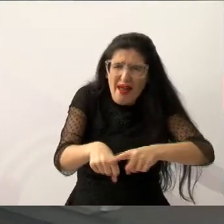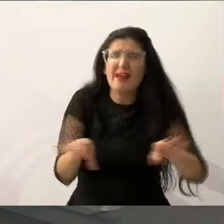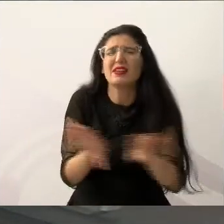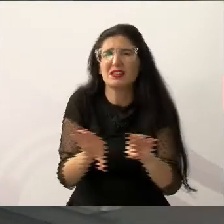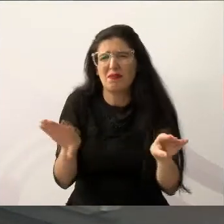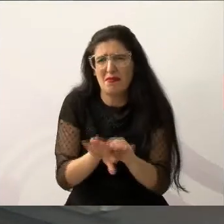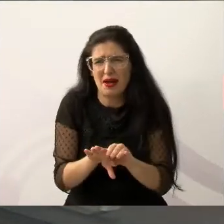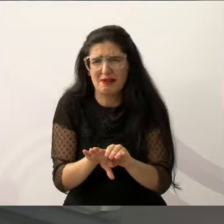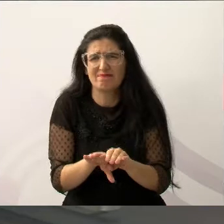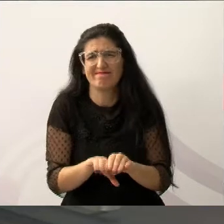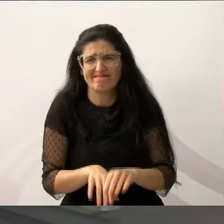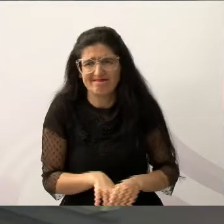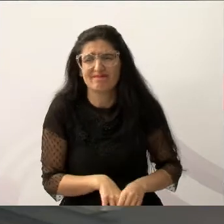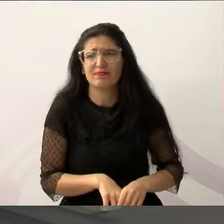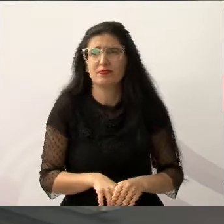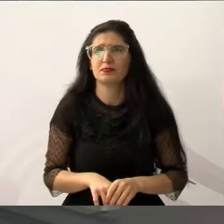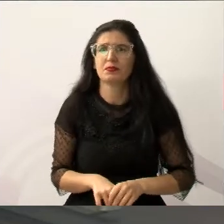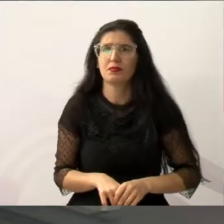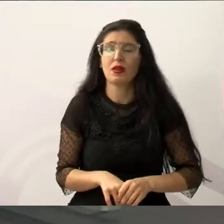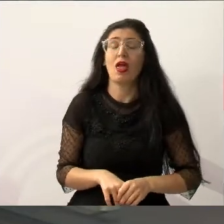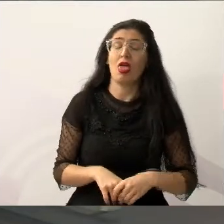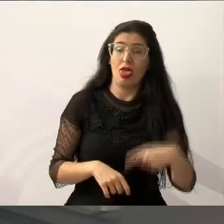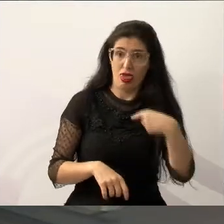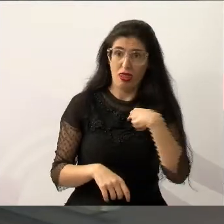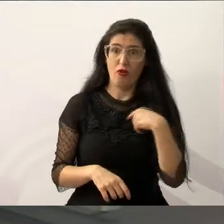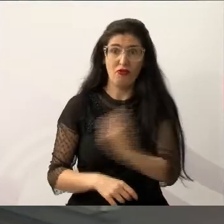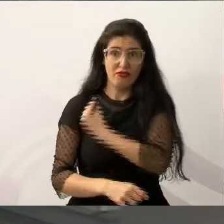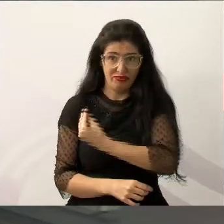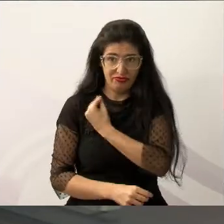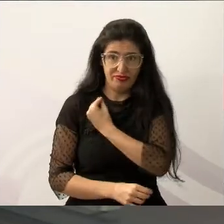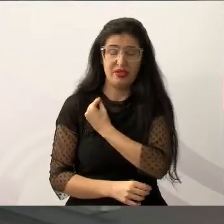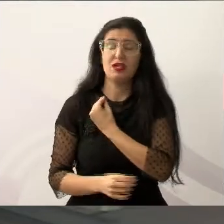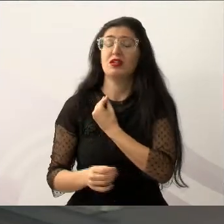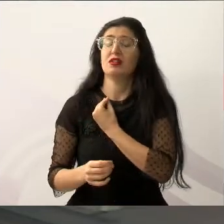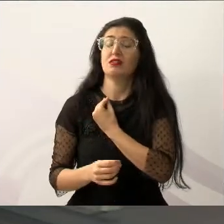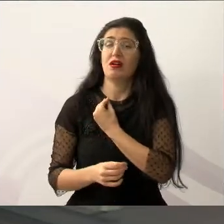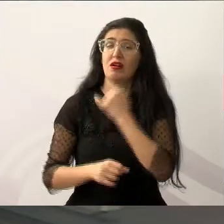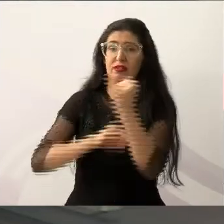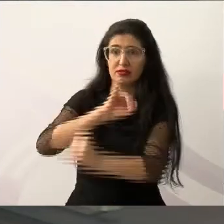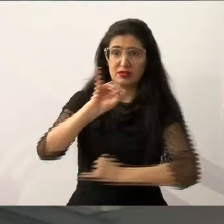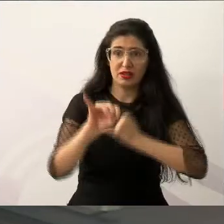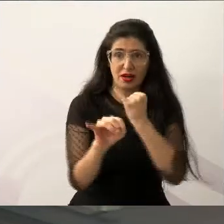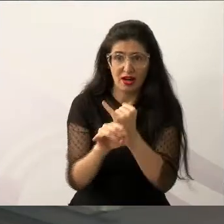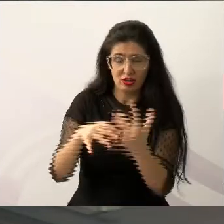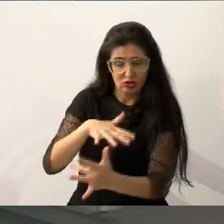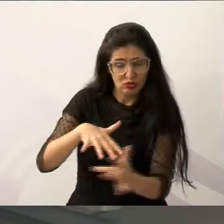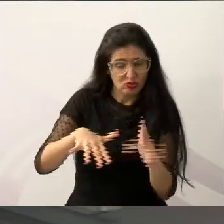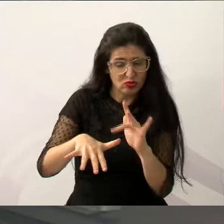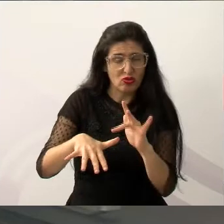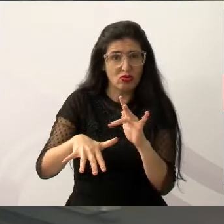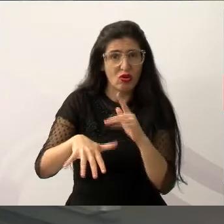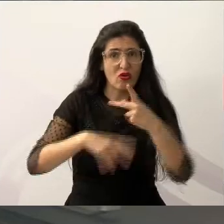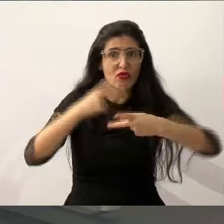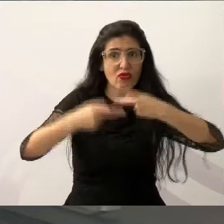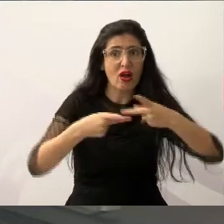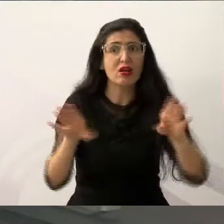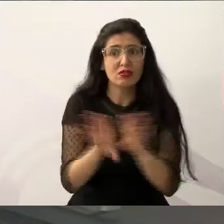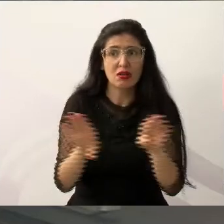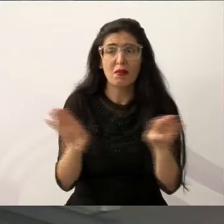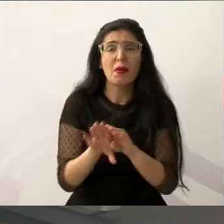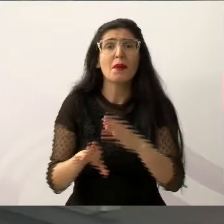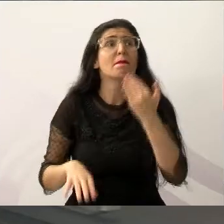uma live com muita responsabilidade, a respeito do quê? A respeito da volta do funcionamento